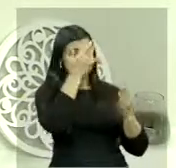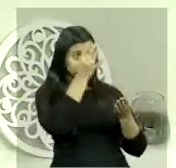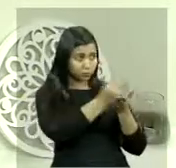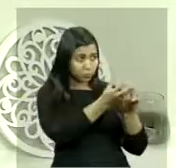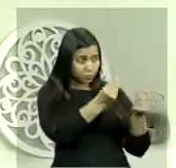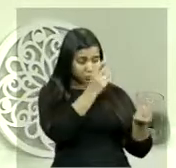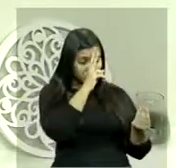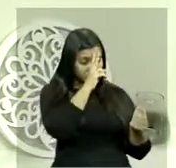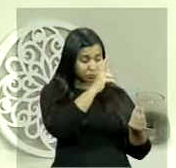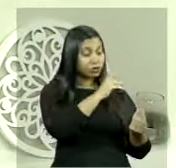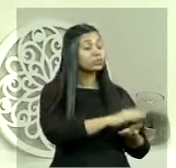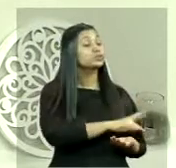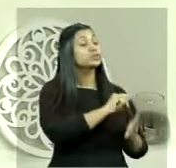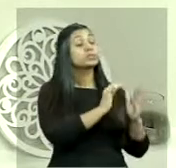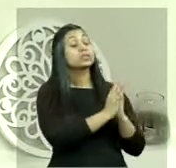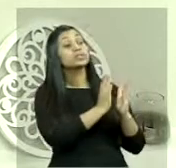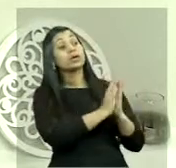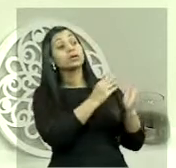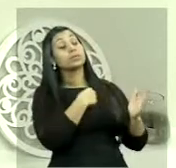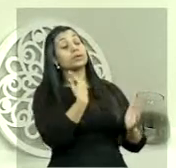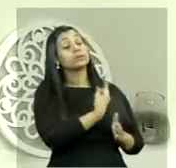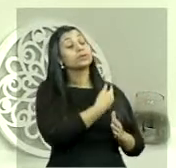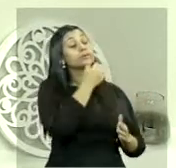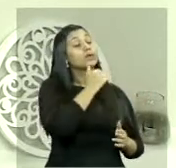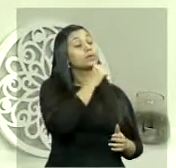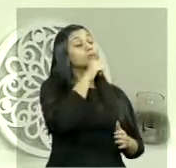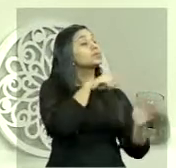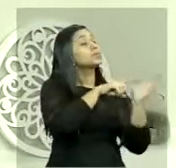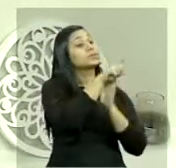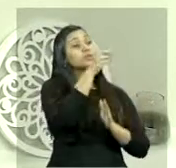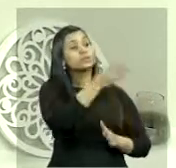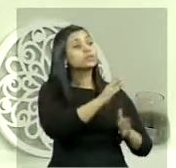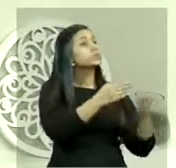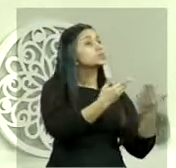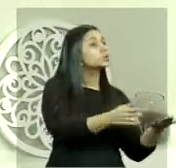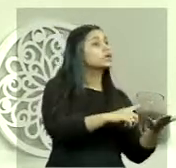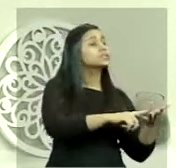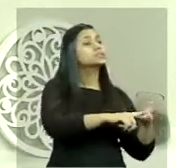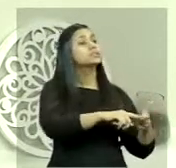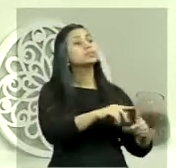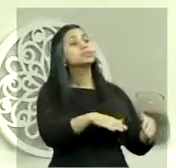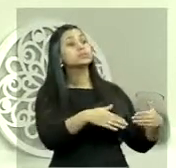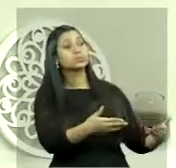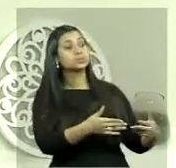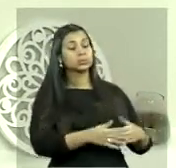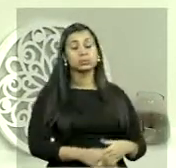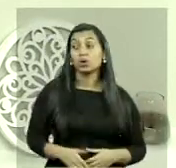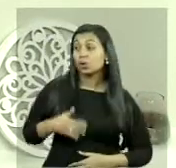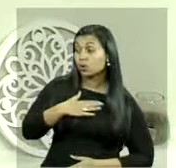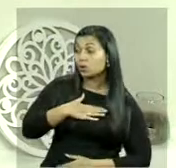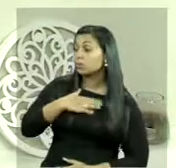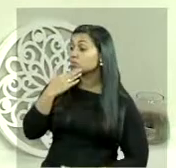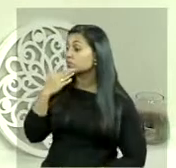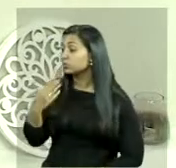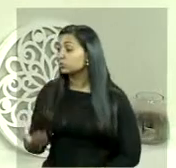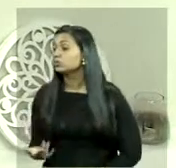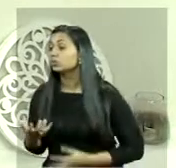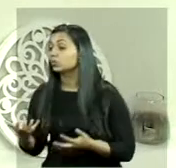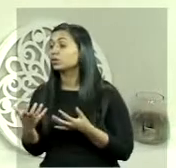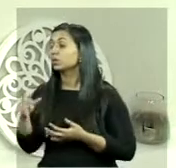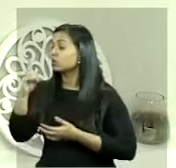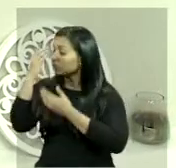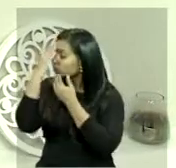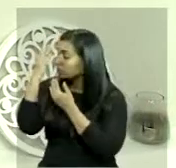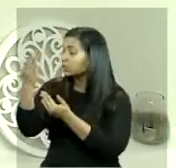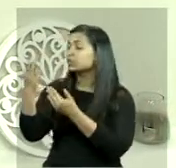grande. E agora vamos rezar para nossa mãe, perguntando a você, quais são suas intenções, meu anjo? Ah, minhas intenções, eu quero só